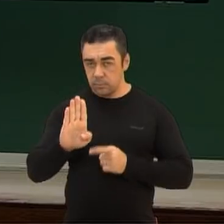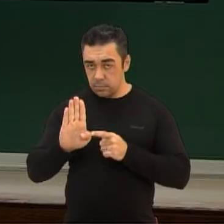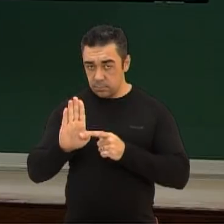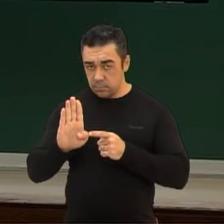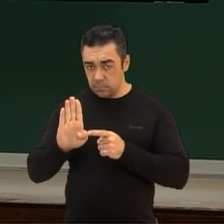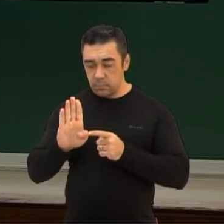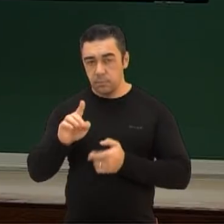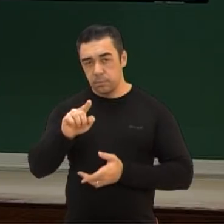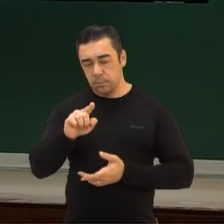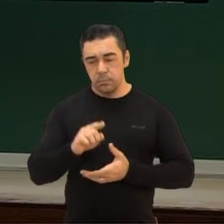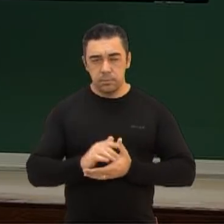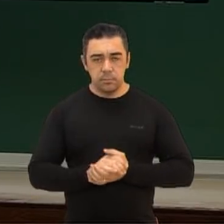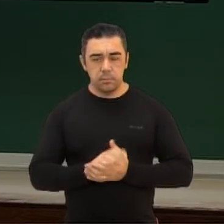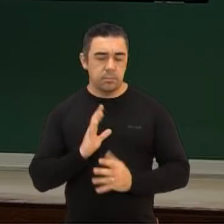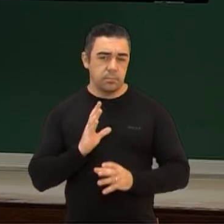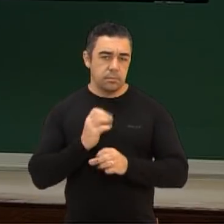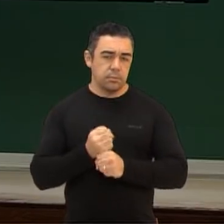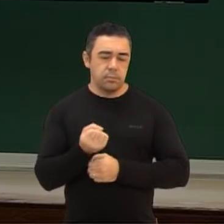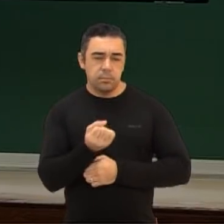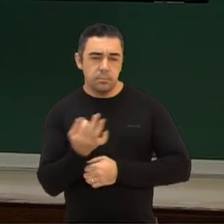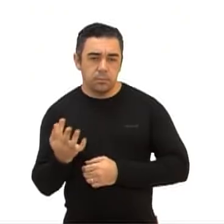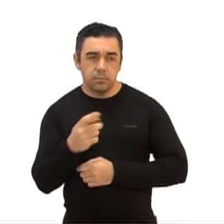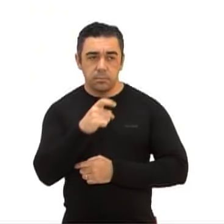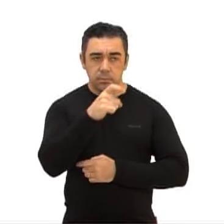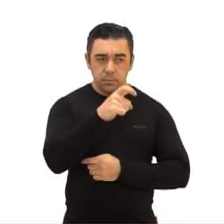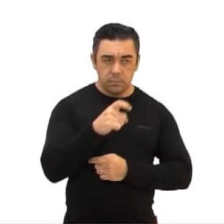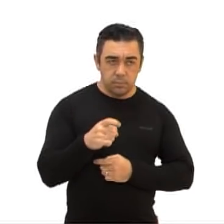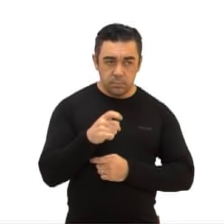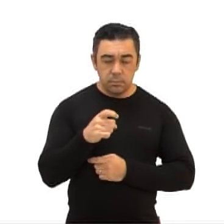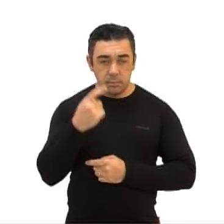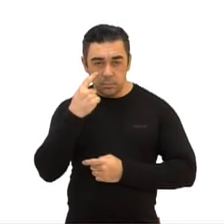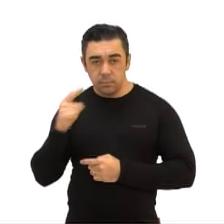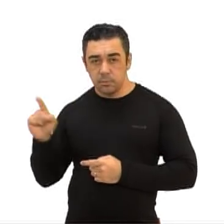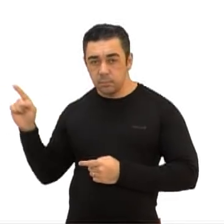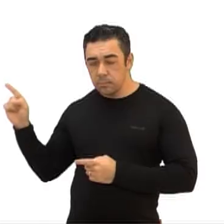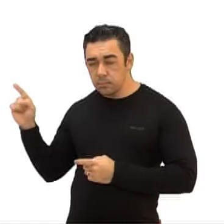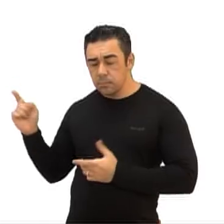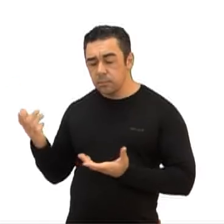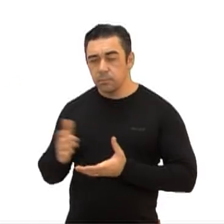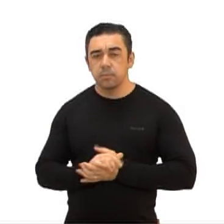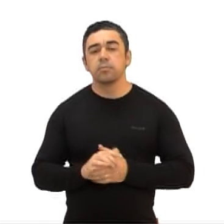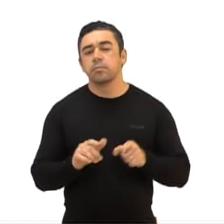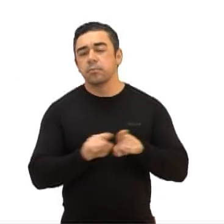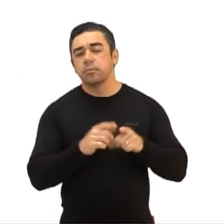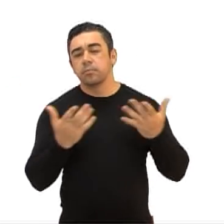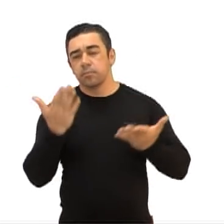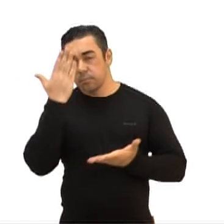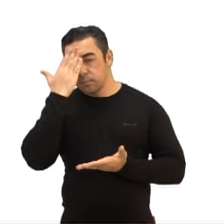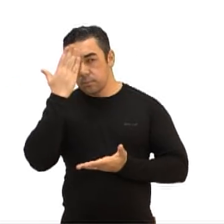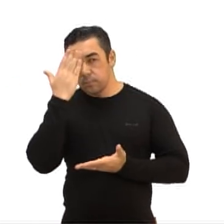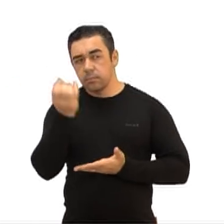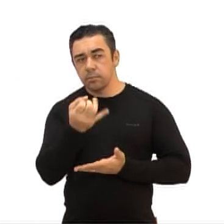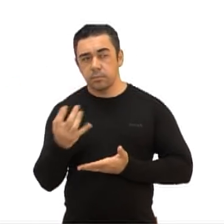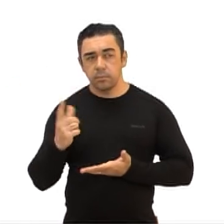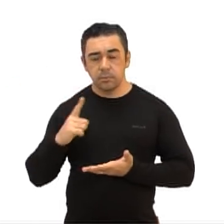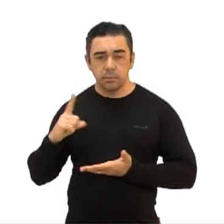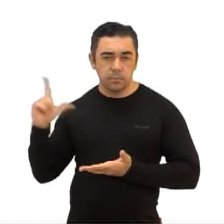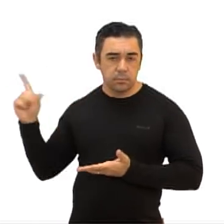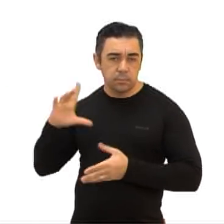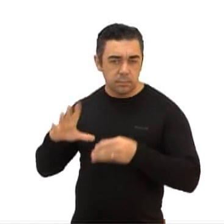B agora. Calcule a medida de x nos seguintes casos. Também quero saber quais que são os